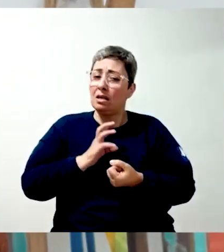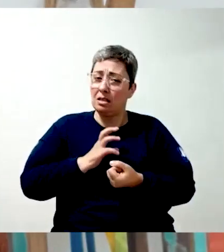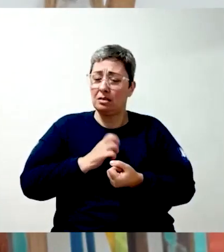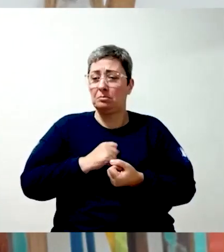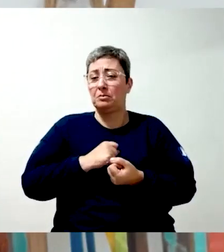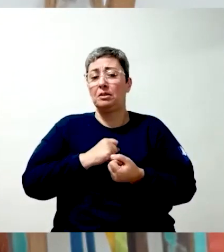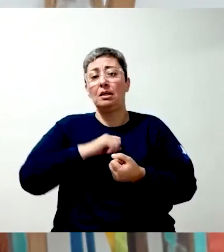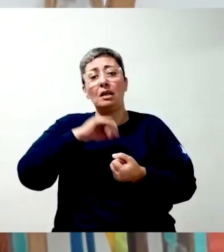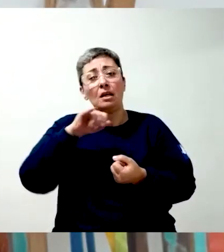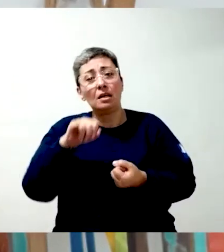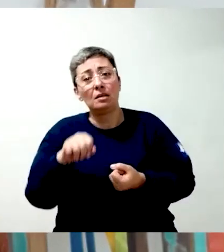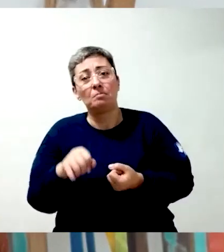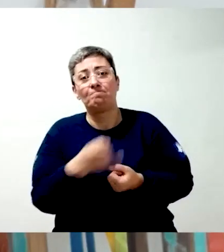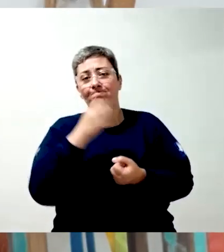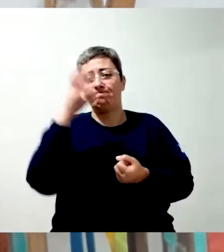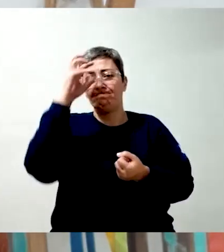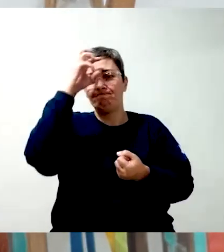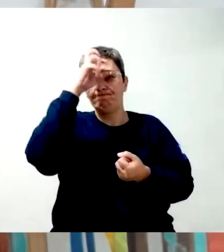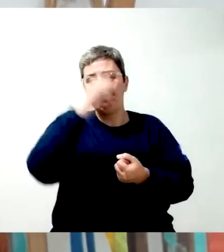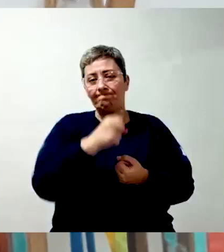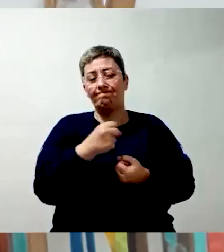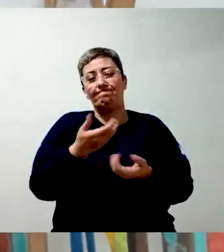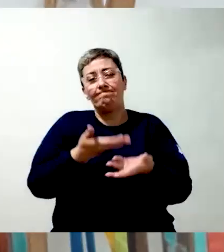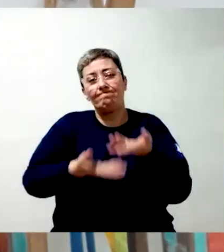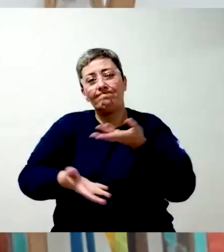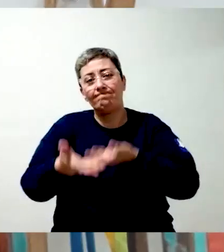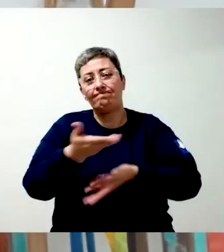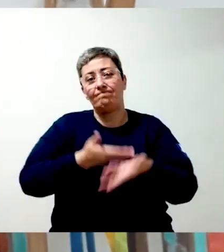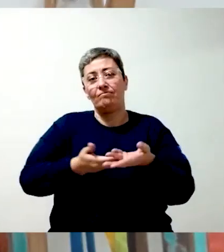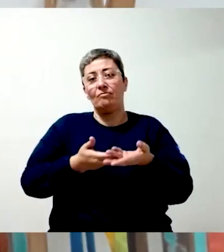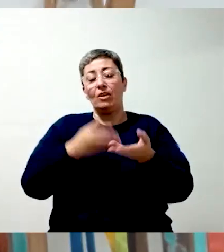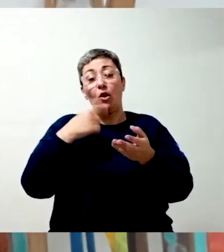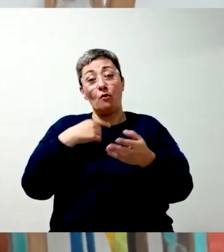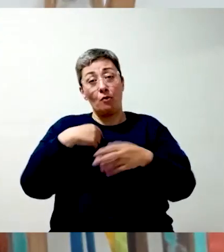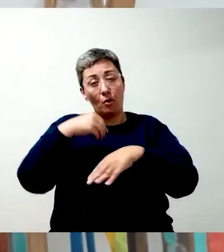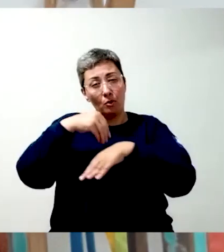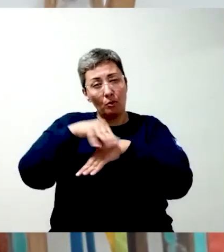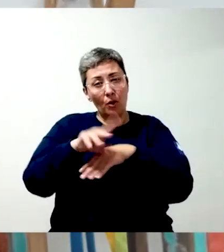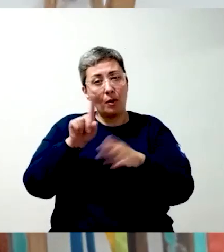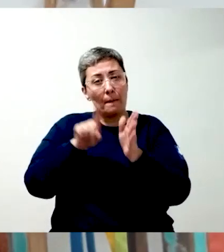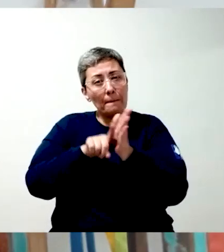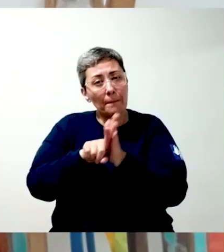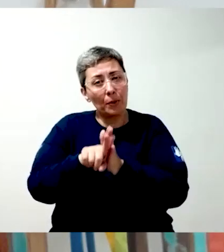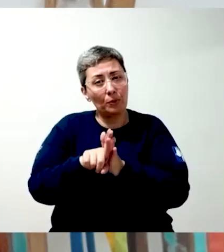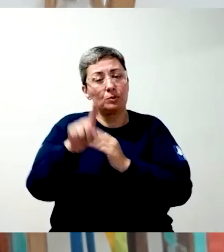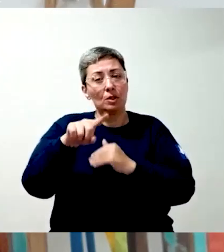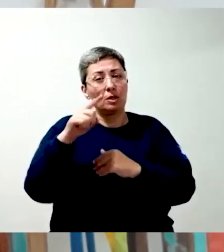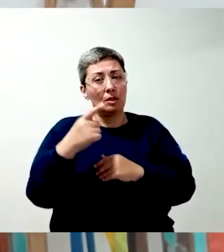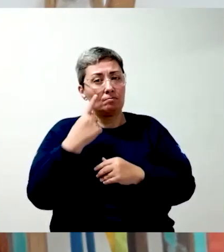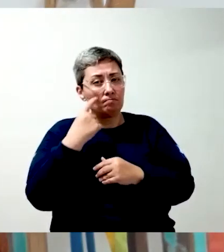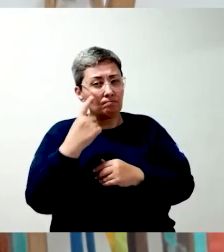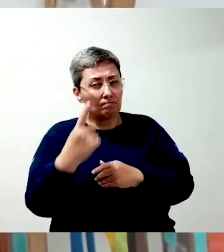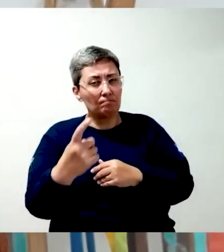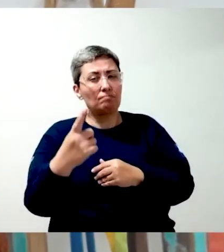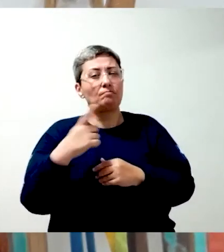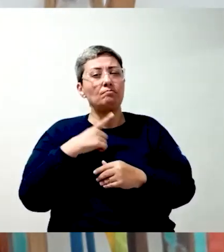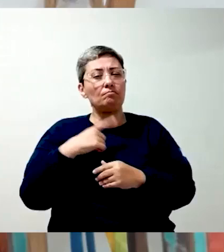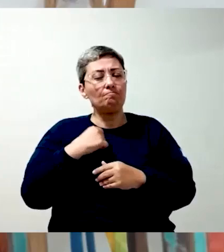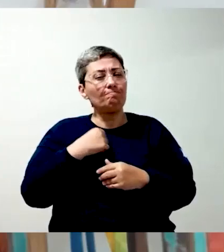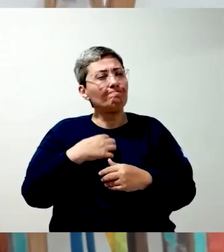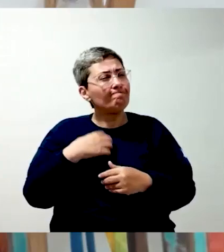e aproveite para aprender com eles. Vou deixar aqui uma pergunta muito interessante,